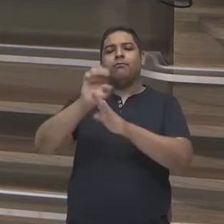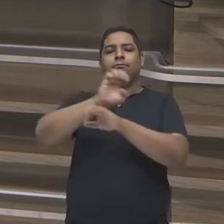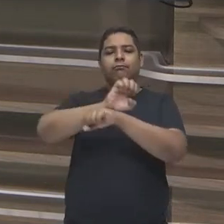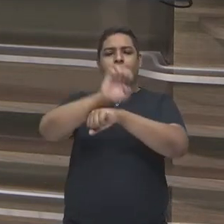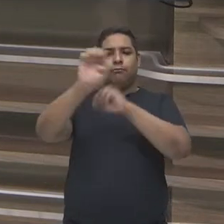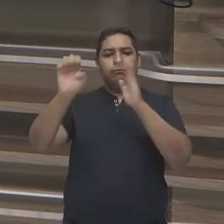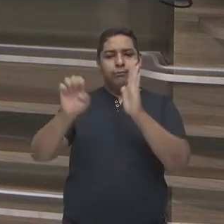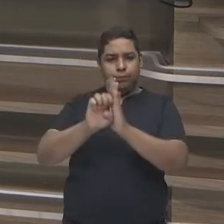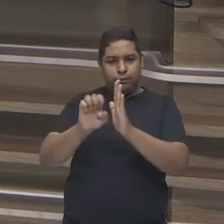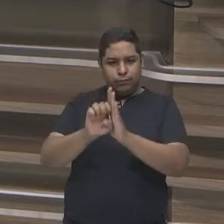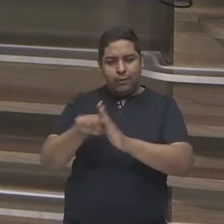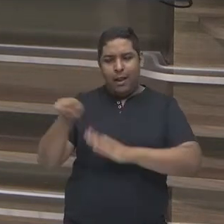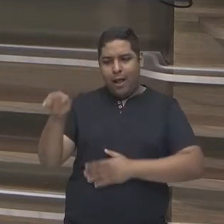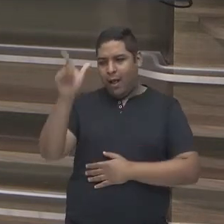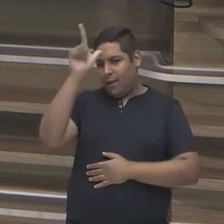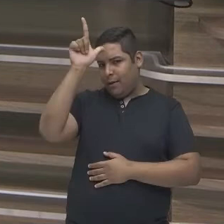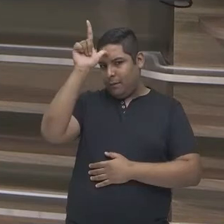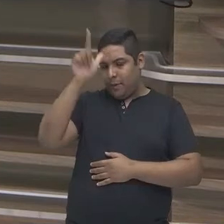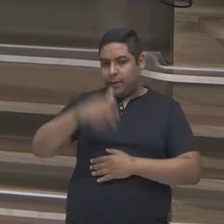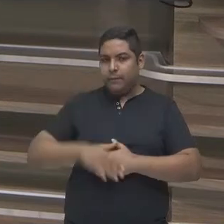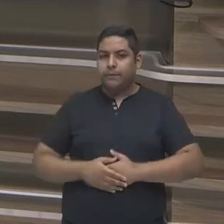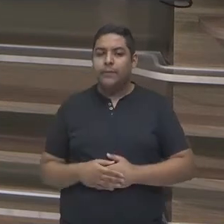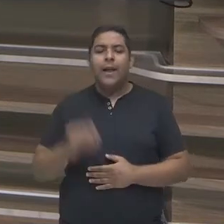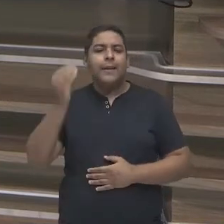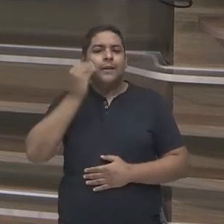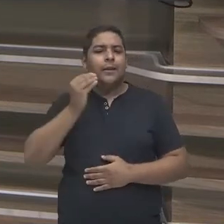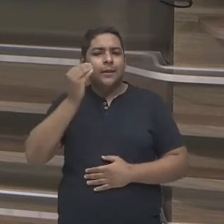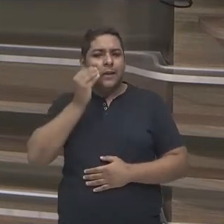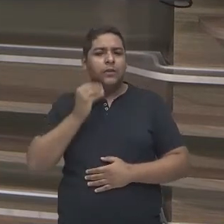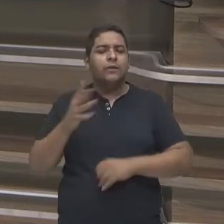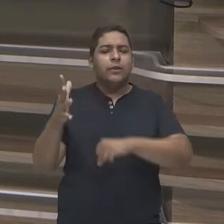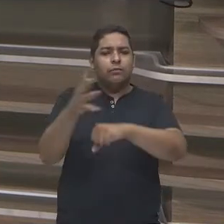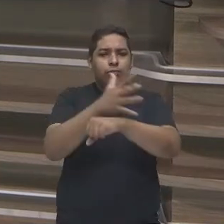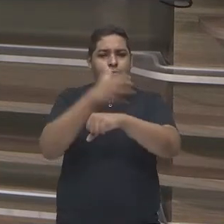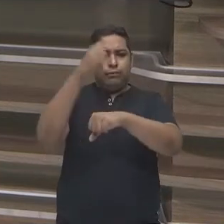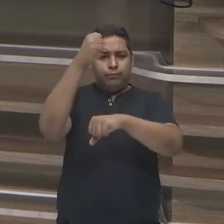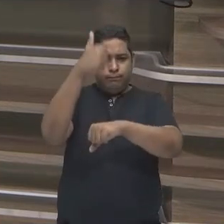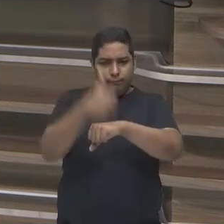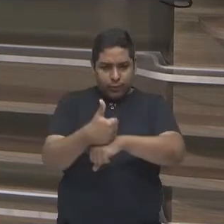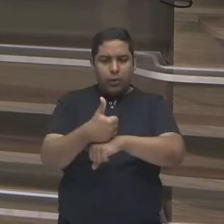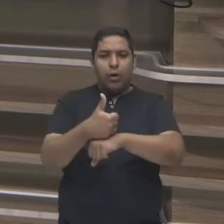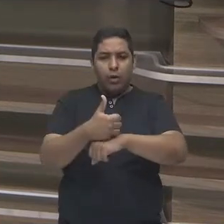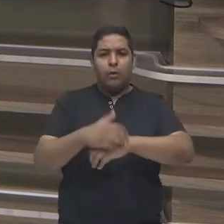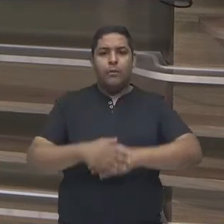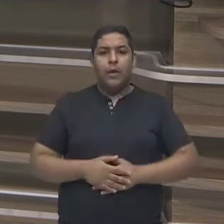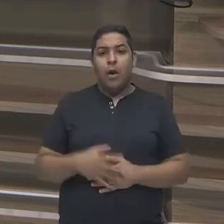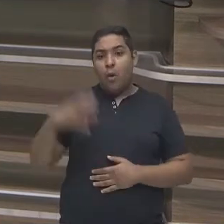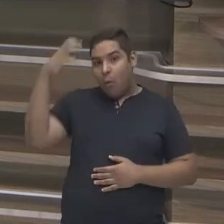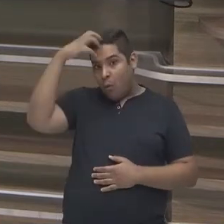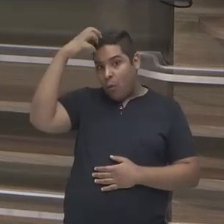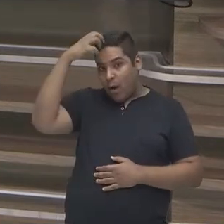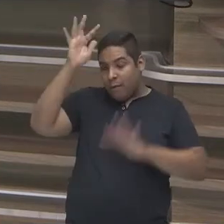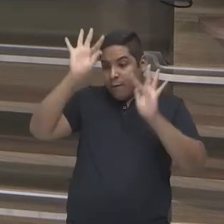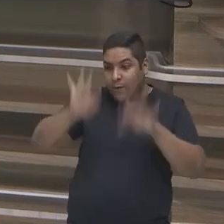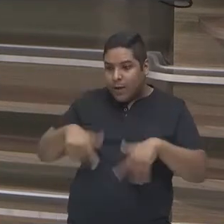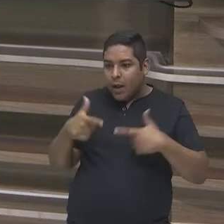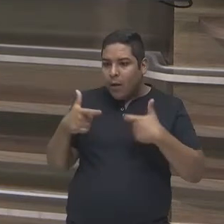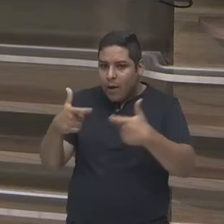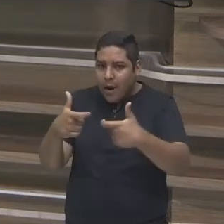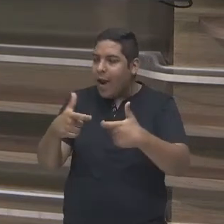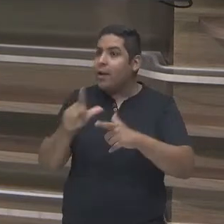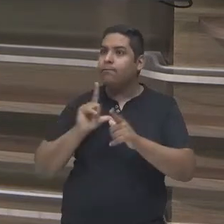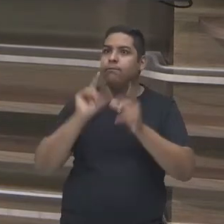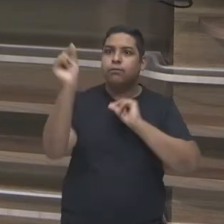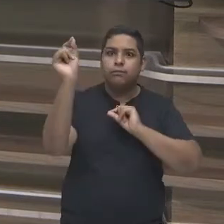importante que vocês lembrem que aqui nessa tentativa de golpe, eu vou ter um rei que quando terminou a guerra ele fugiu, e aí eu tenho